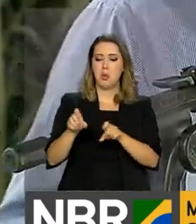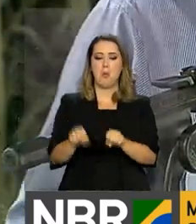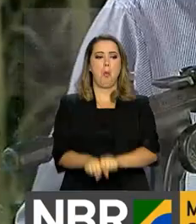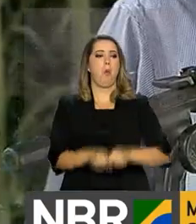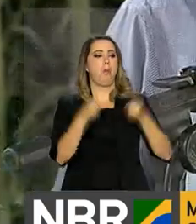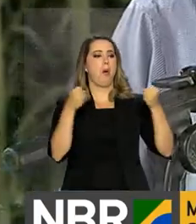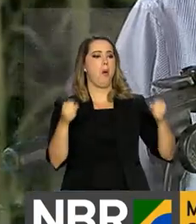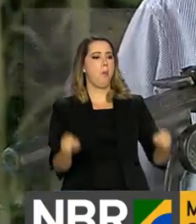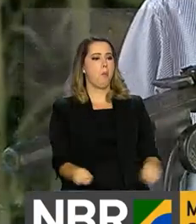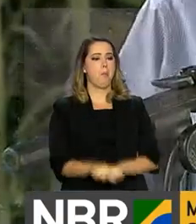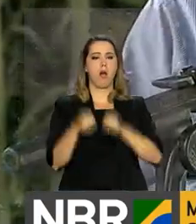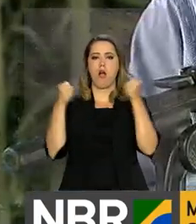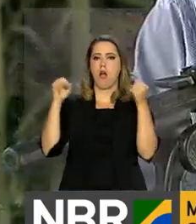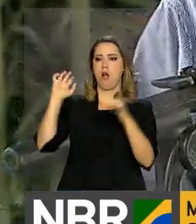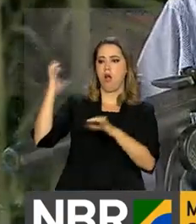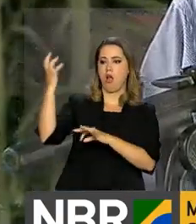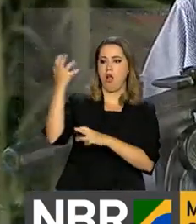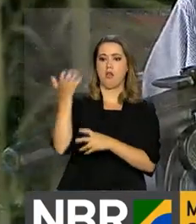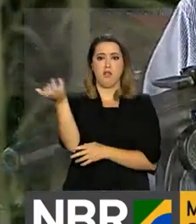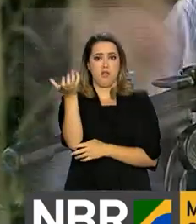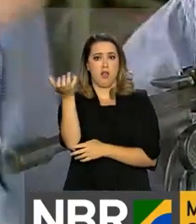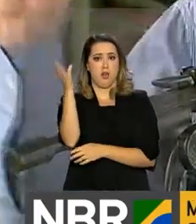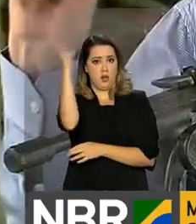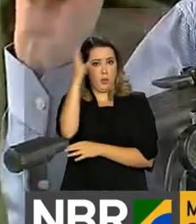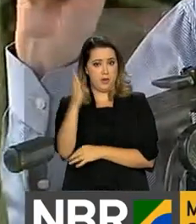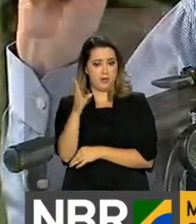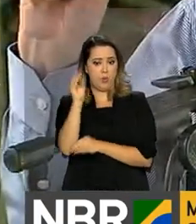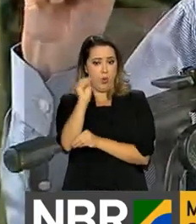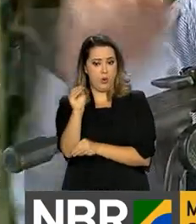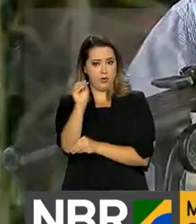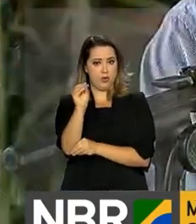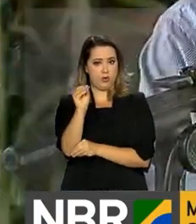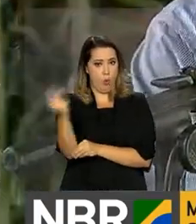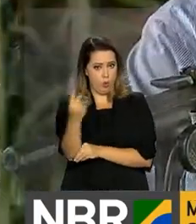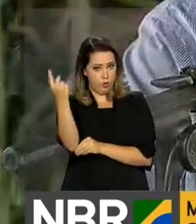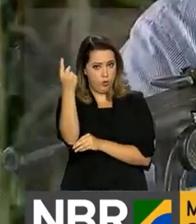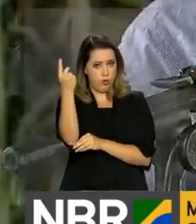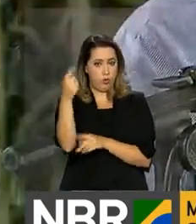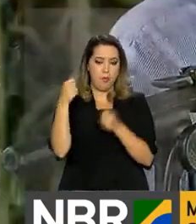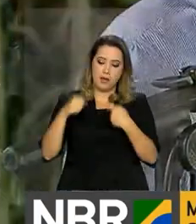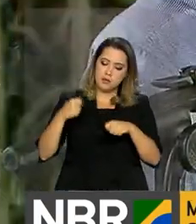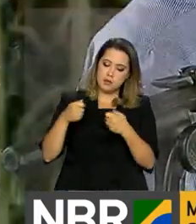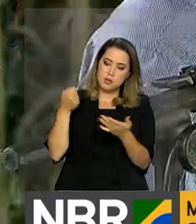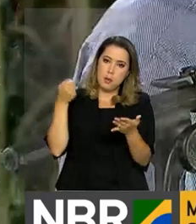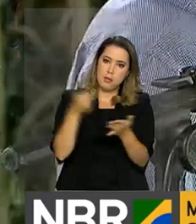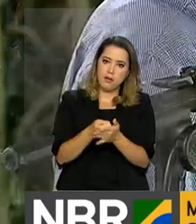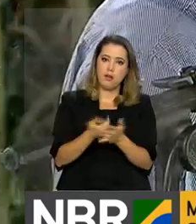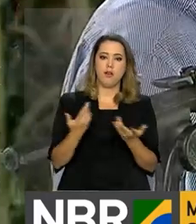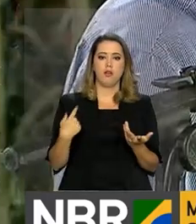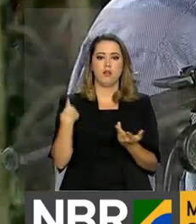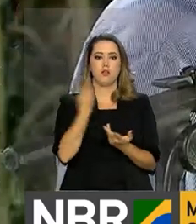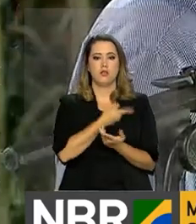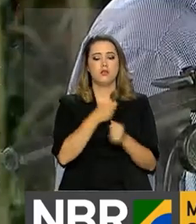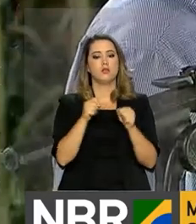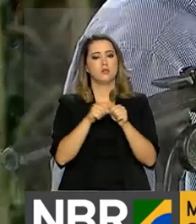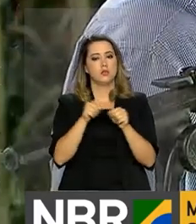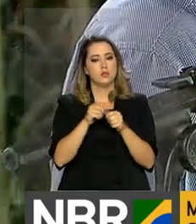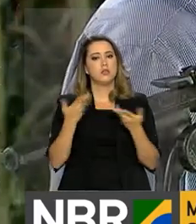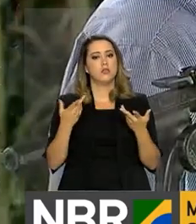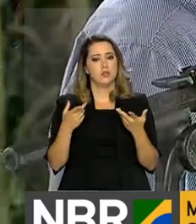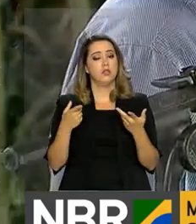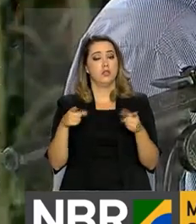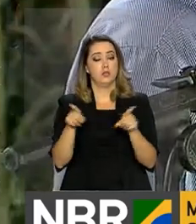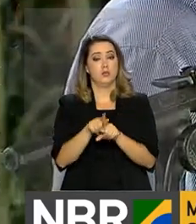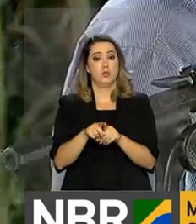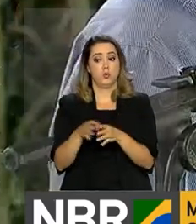suas reservas ambientais e exigem que o Brasil mantenha. Acho mais do que justo, mas acho que tem que pagar por isso. E nós temos que fazer